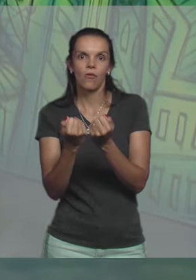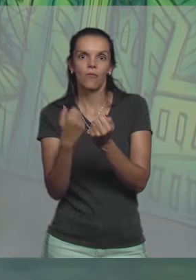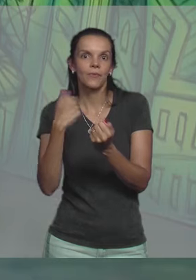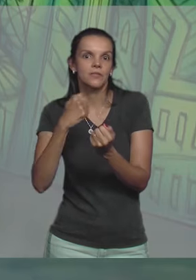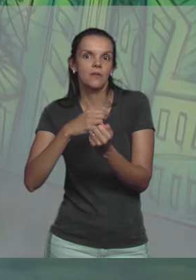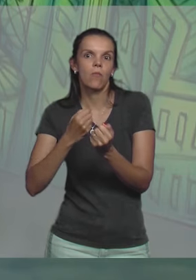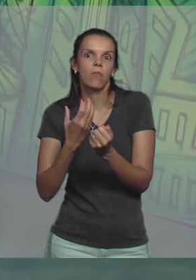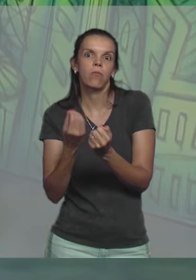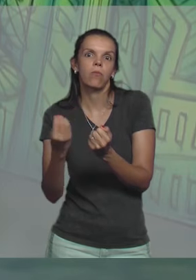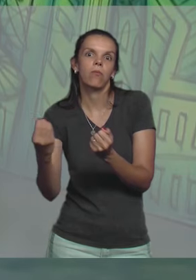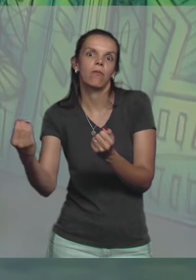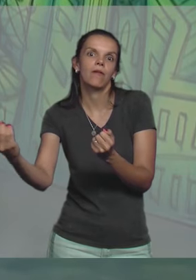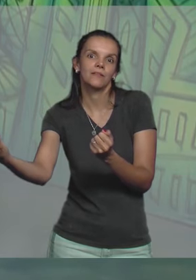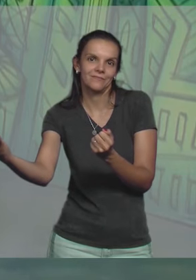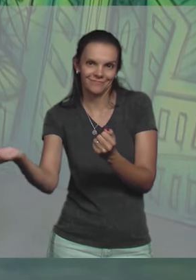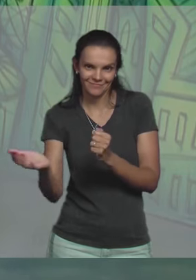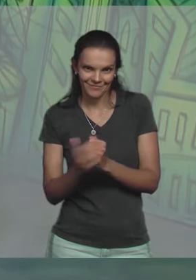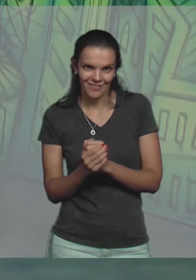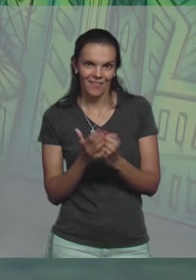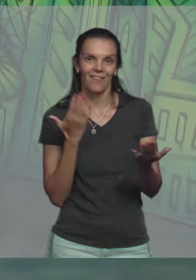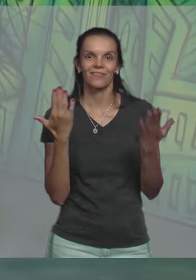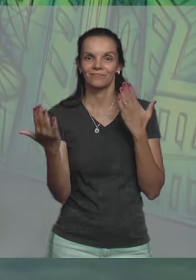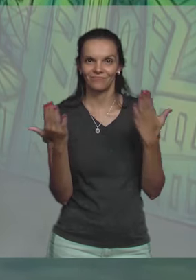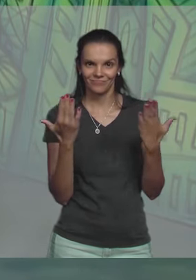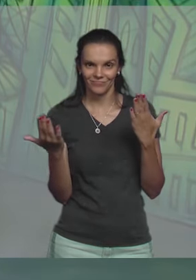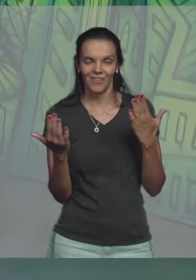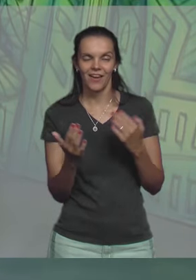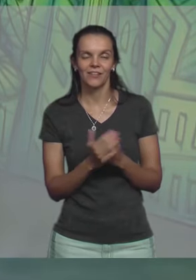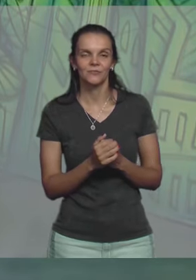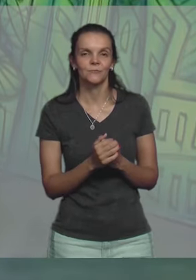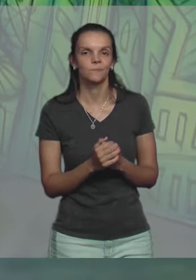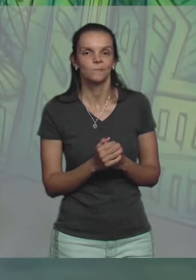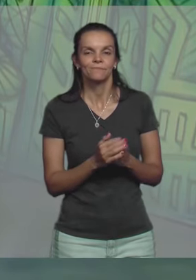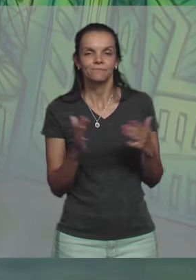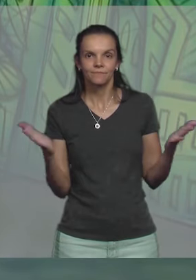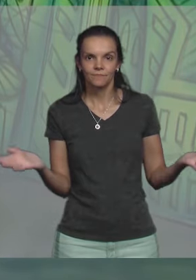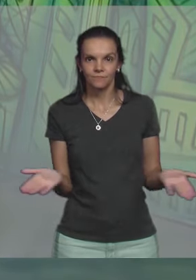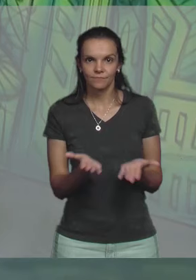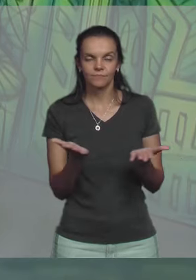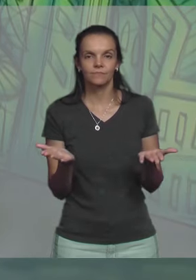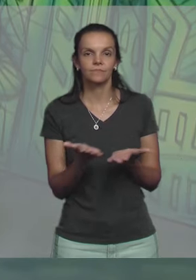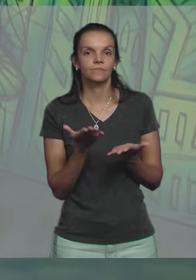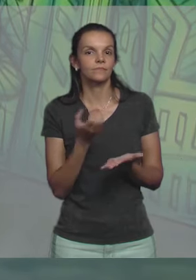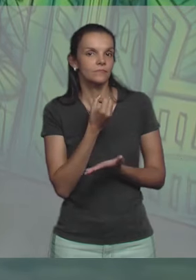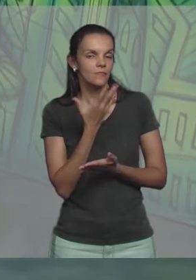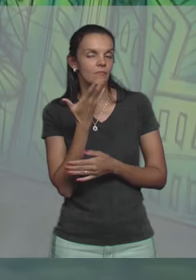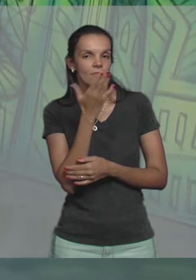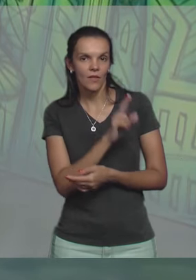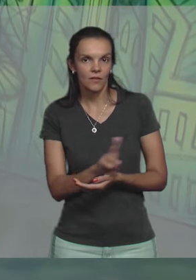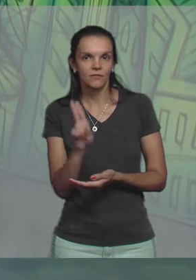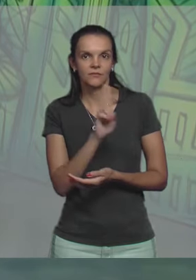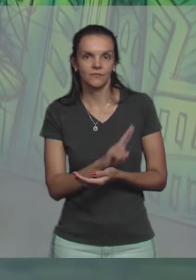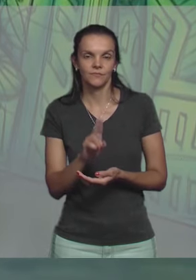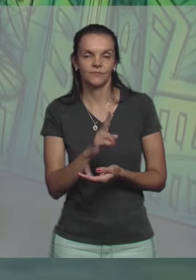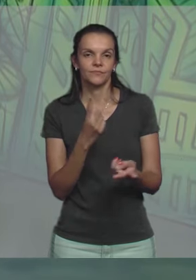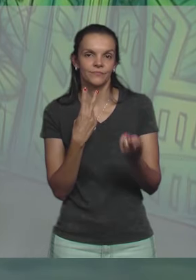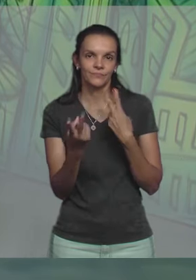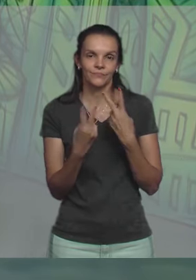Então, essa é a grande situação que nós vivemos. Na verdade, o estímulo O bom uso do transporte público